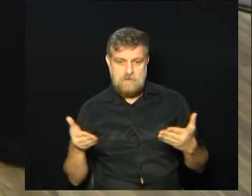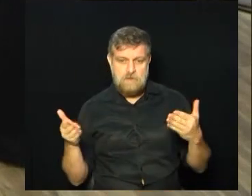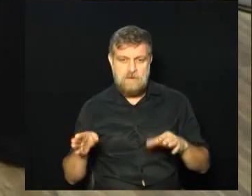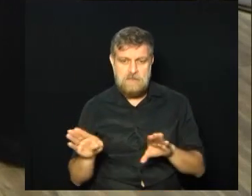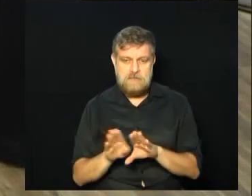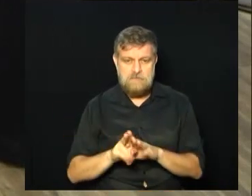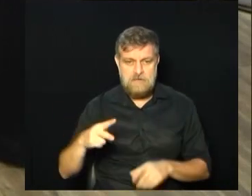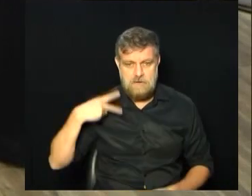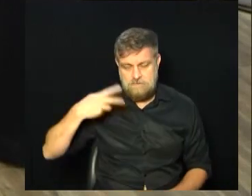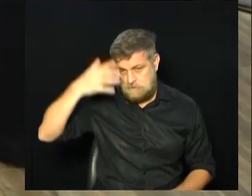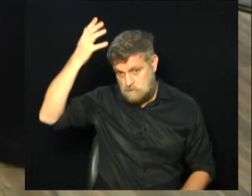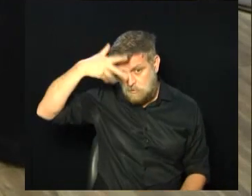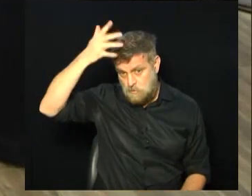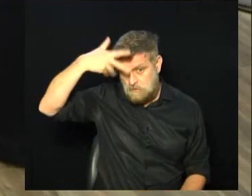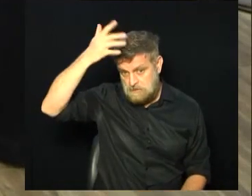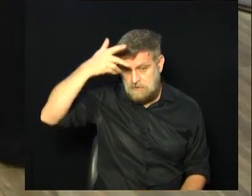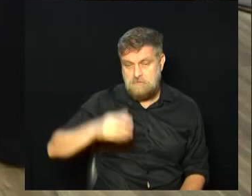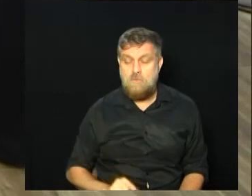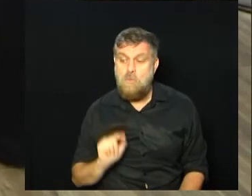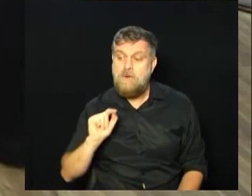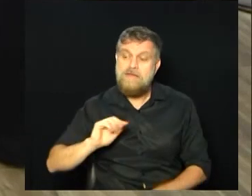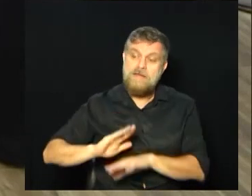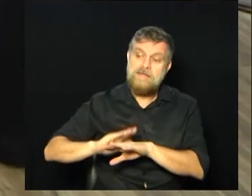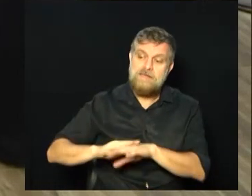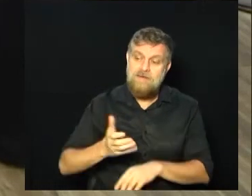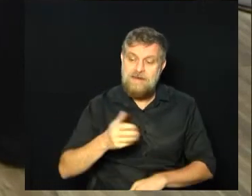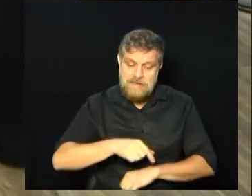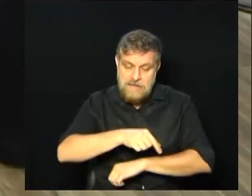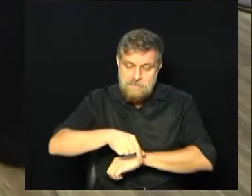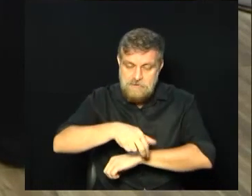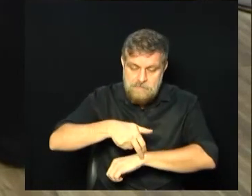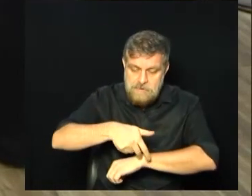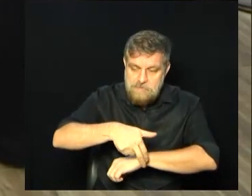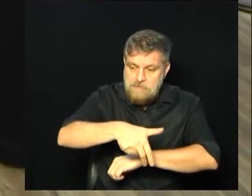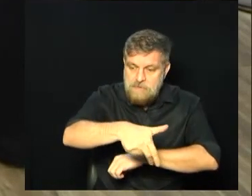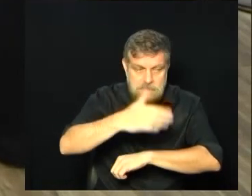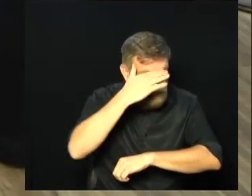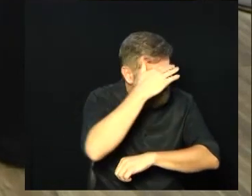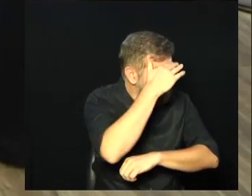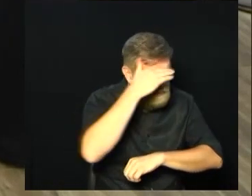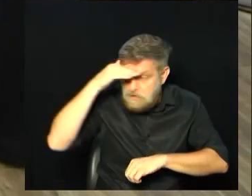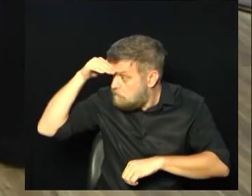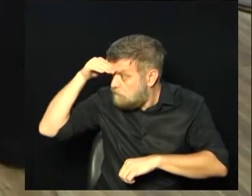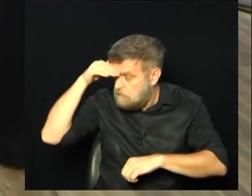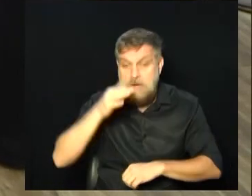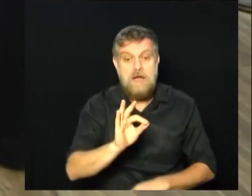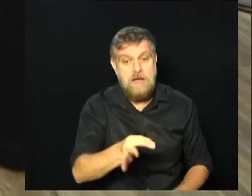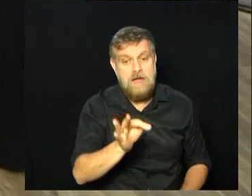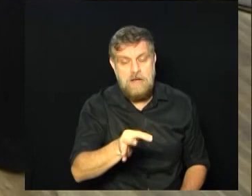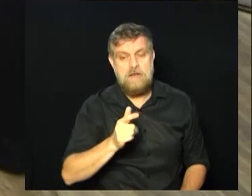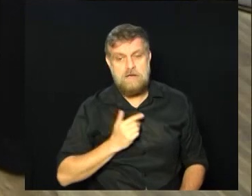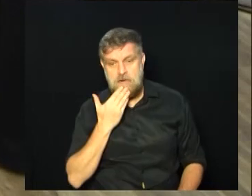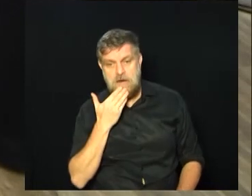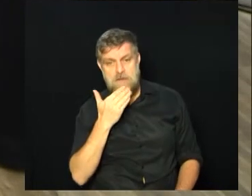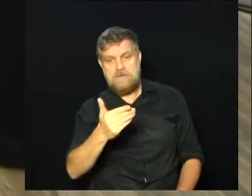iniciativa do vereador Rodrigo da Farmadic. Ele quer sinalização de solo, é isso, né? É isso mesmo, olha, o vereador pede